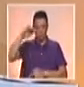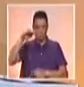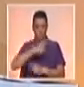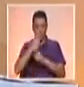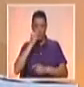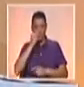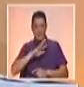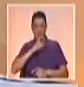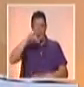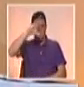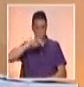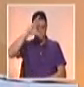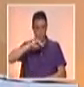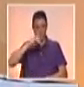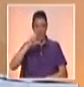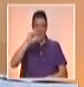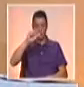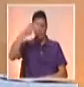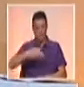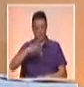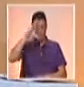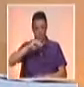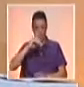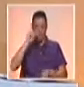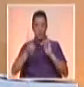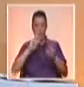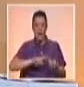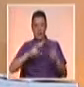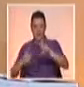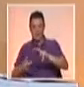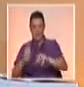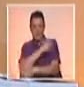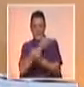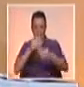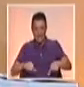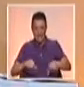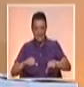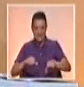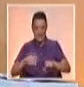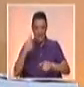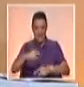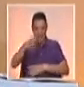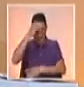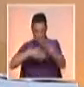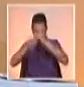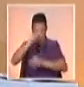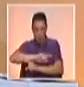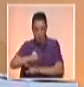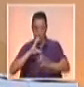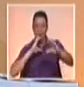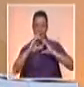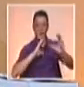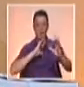os pais não sabem a língua gestual, qual é a alternativa para essas crianças, para elas aprenderem logo a